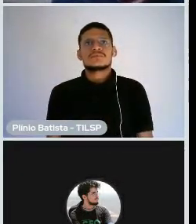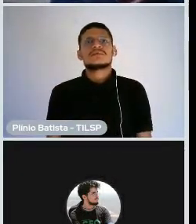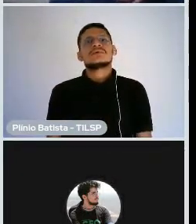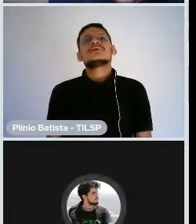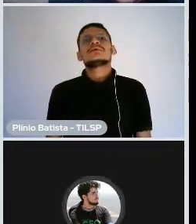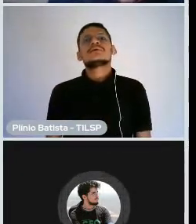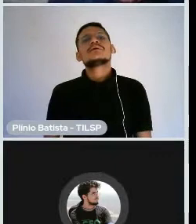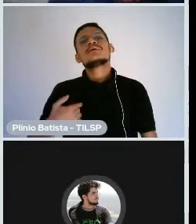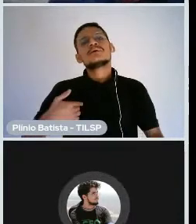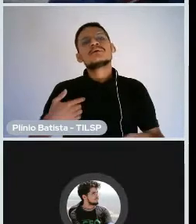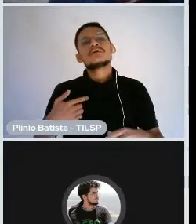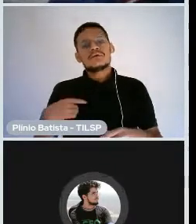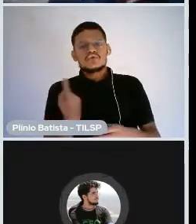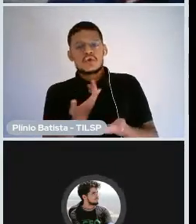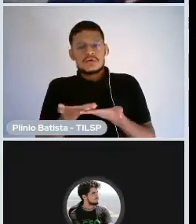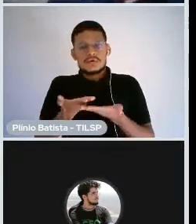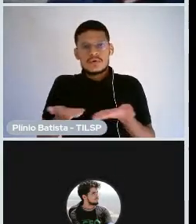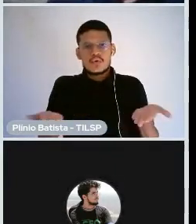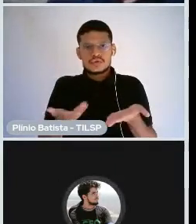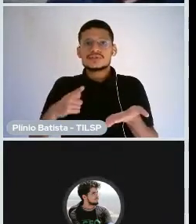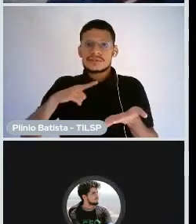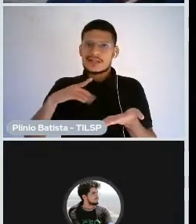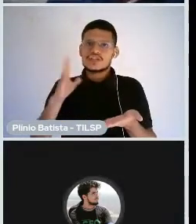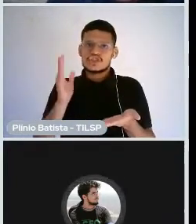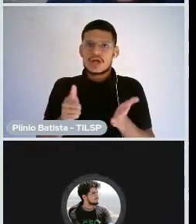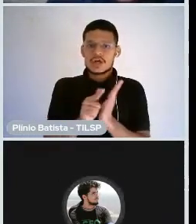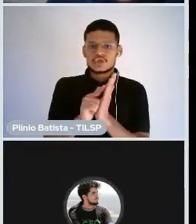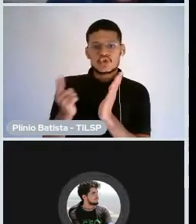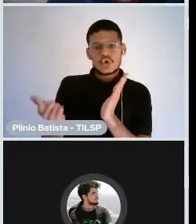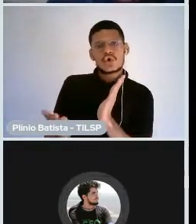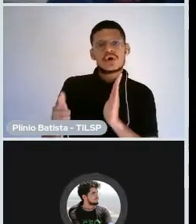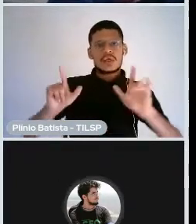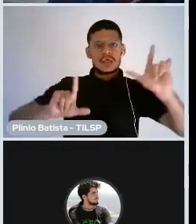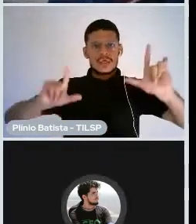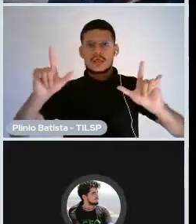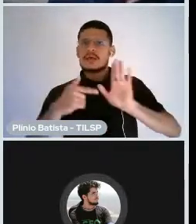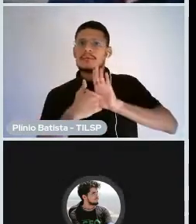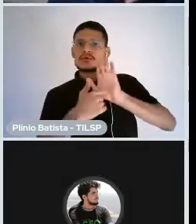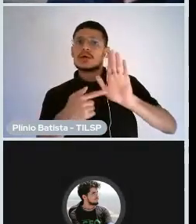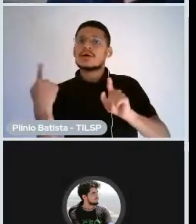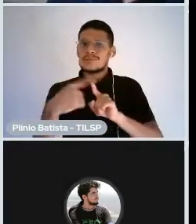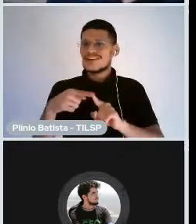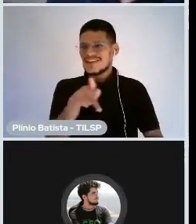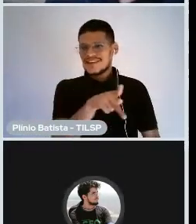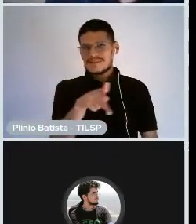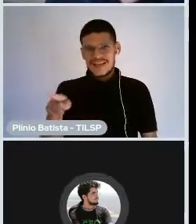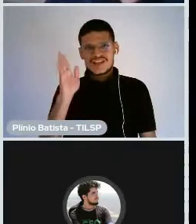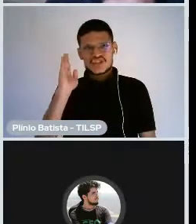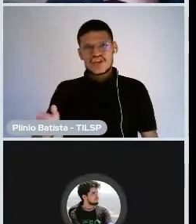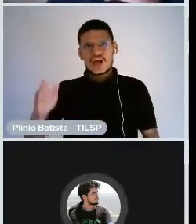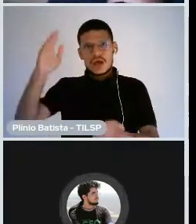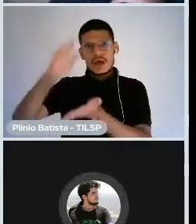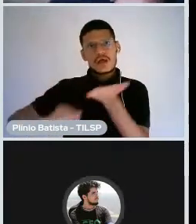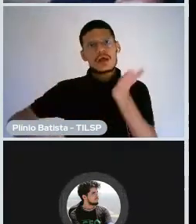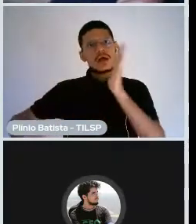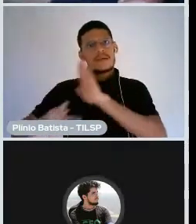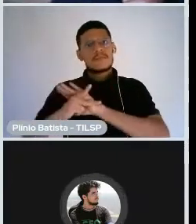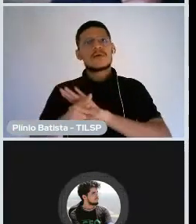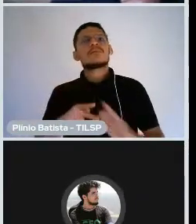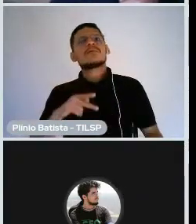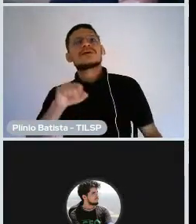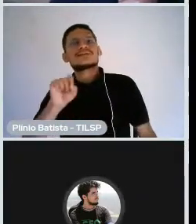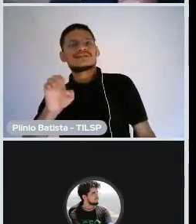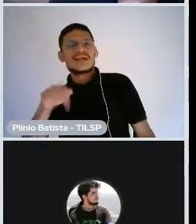né? Principalmente agora em relação a que o presidente tinha vetado a realização do censo, porém o STF correu atrás e